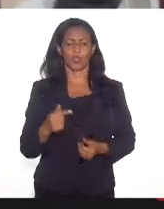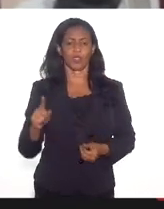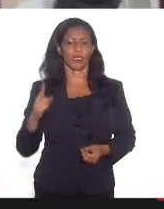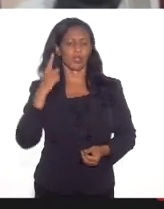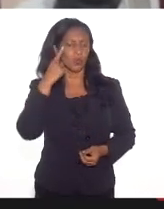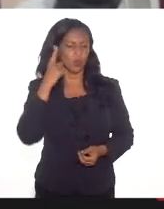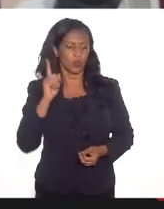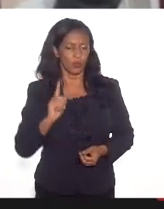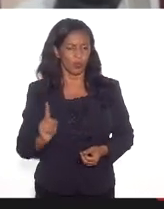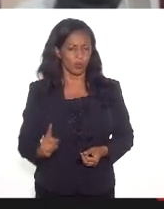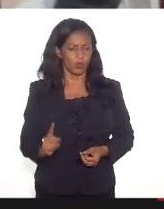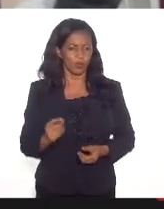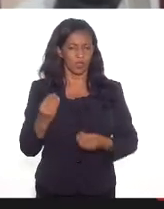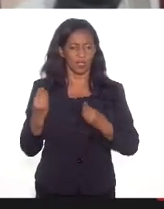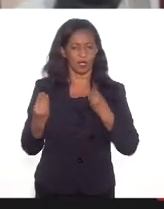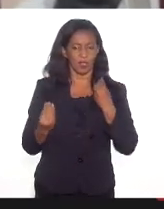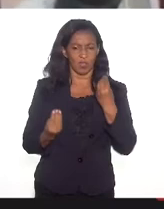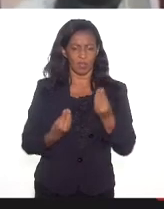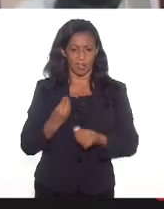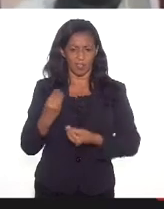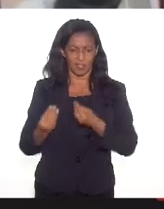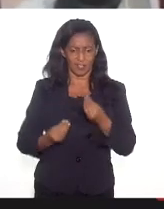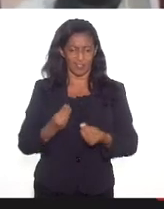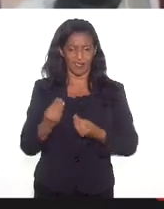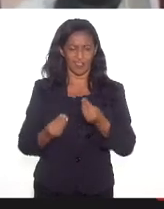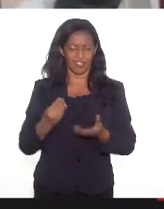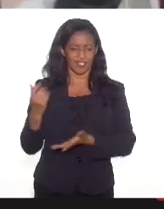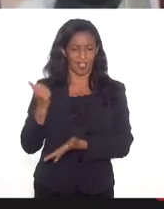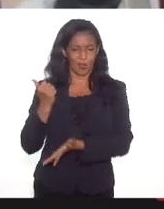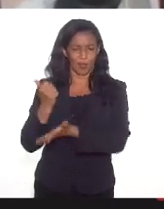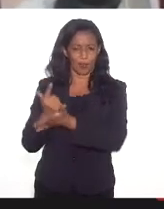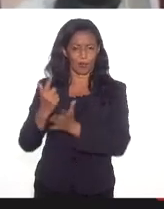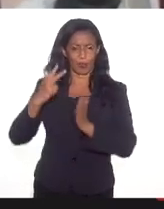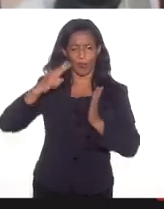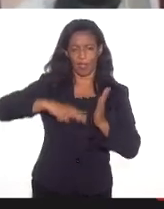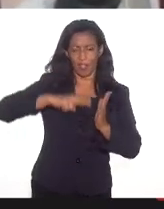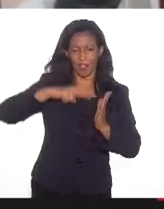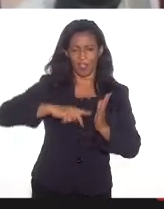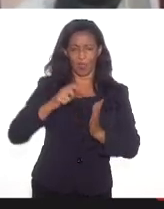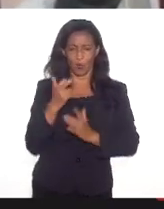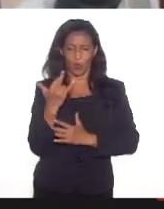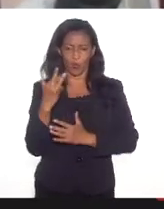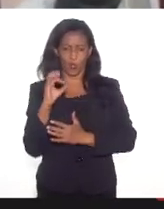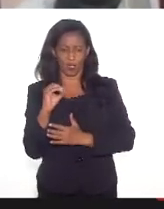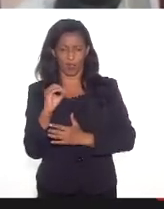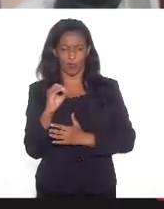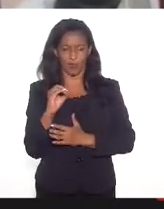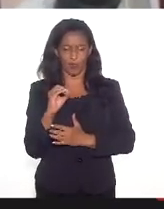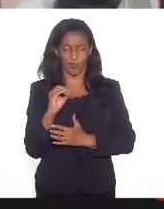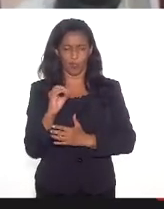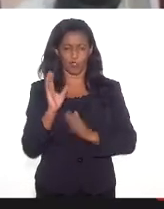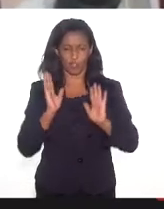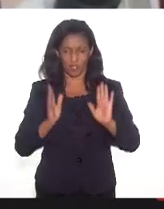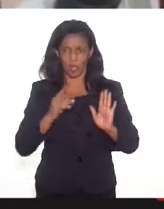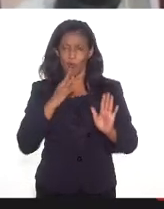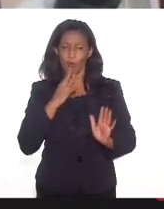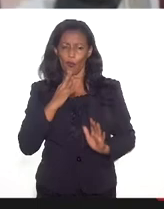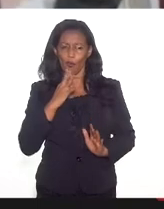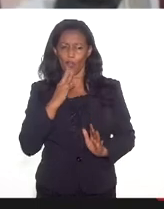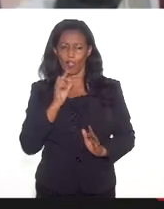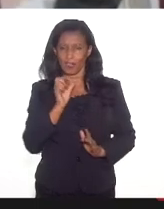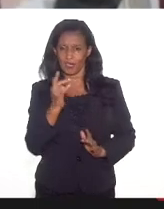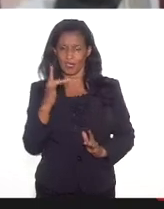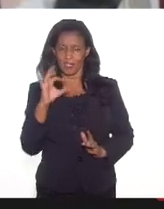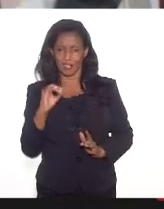se você já recebeu e já comprou e leu o livro dele você já conhece o